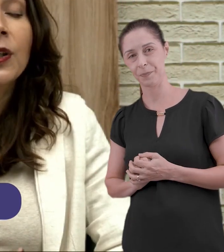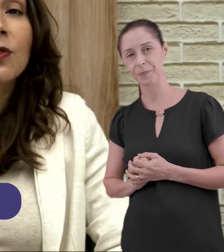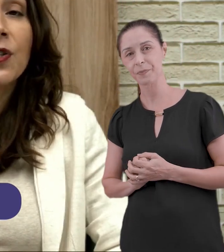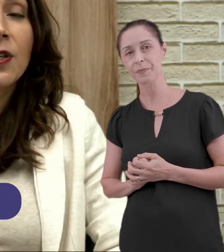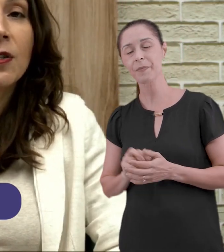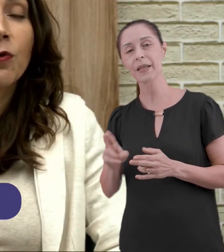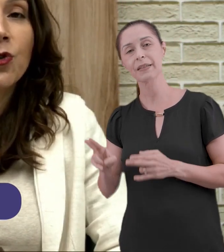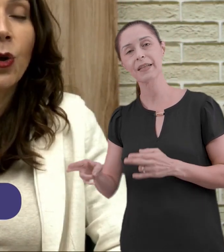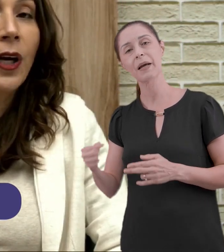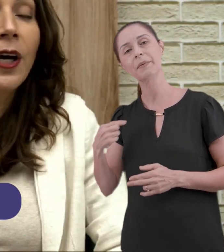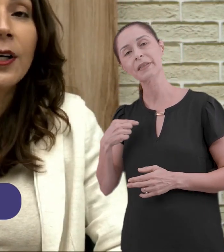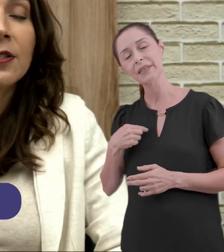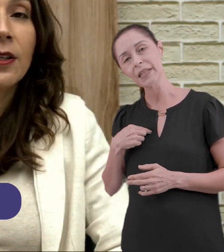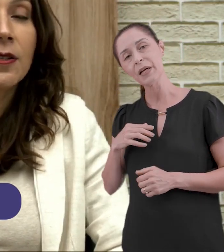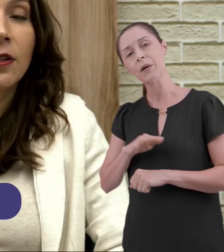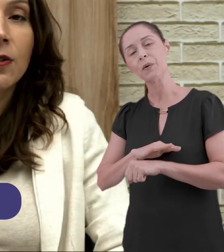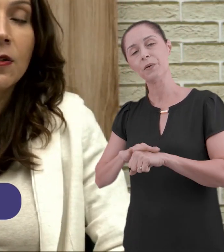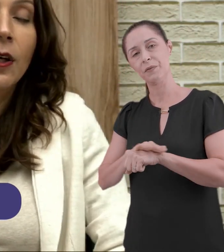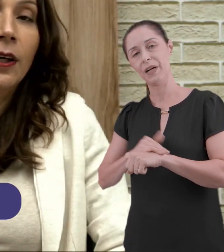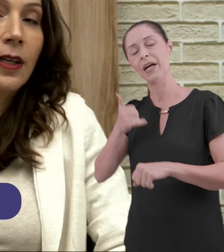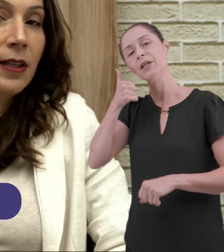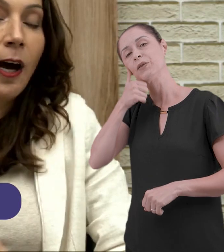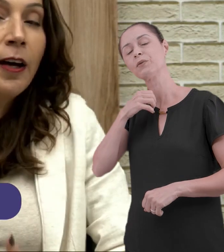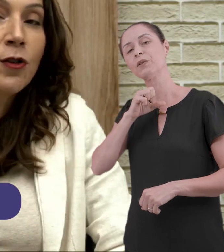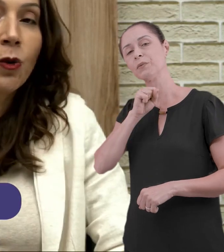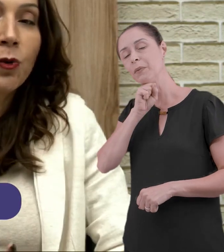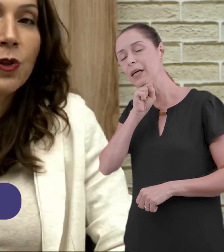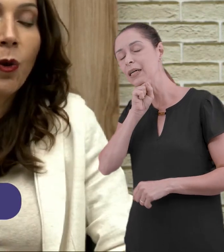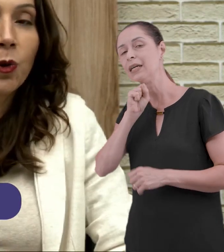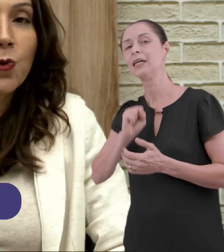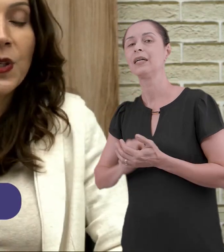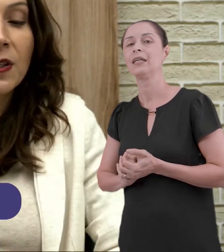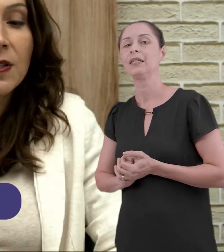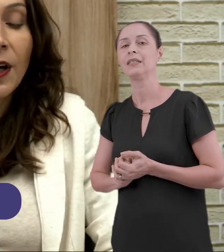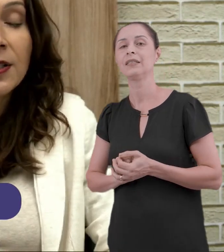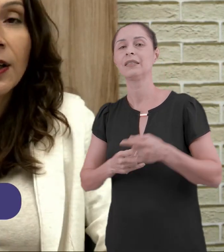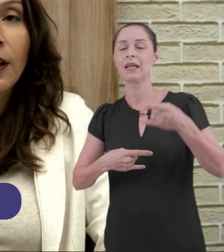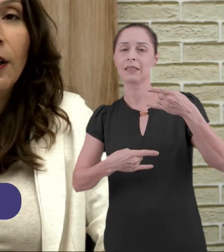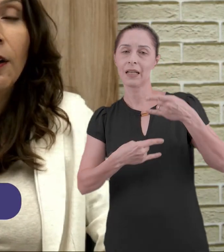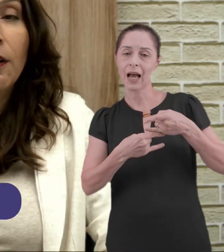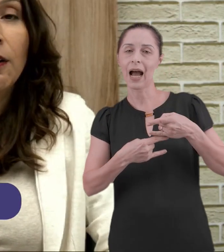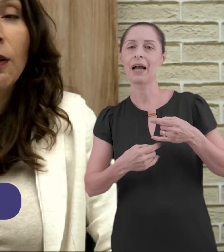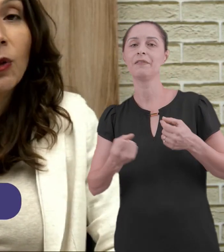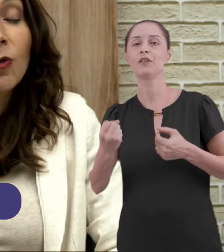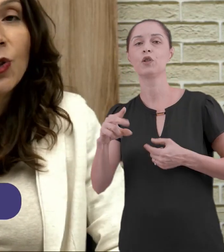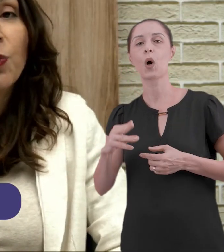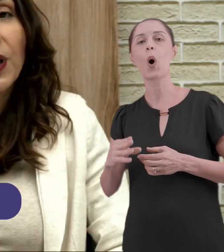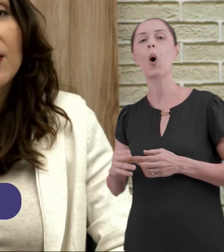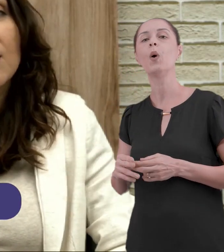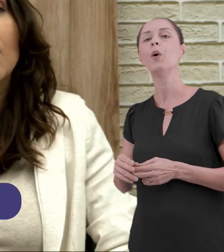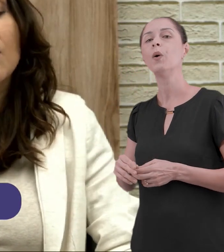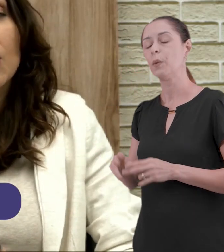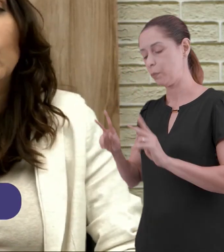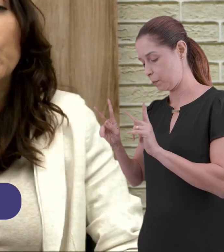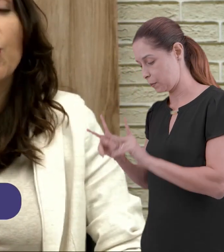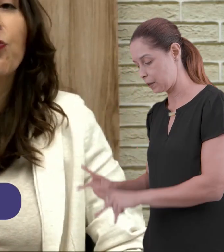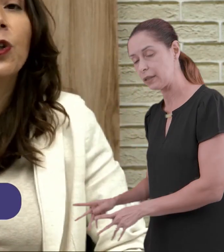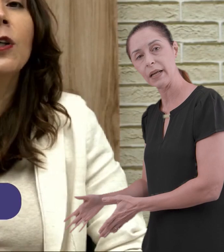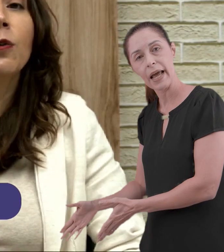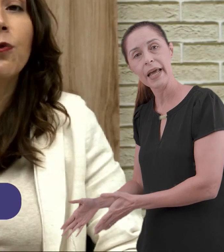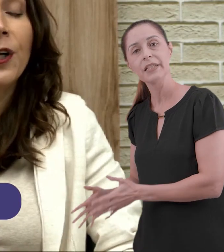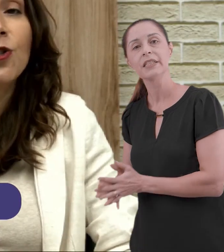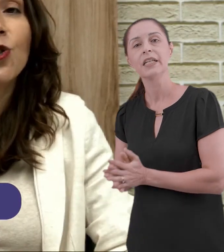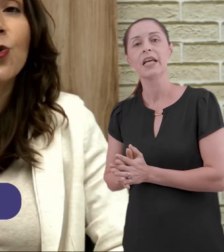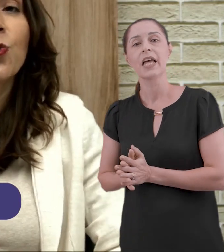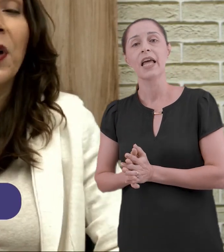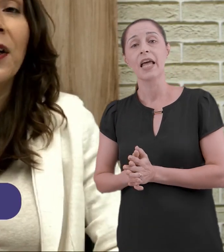essas mães, fazer as devocionais nas lives ou nos encontros presenciais, eu tenho dito para elas assim, ensine para o seu